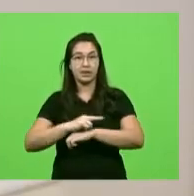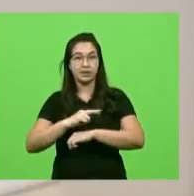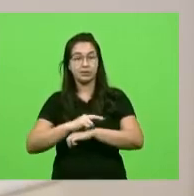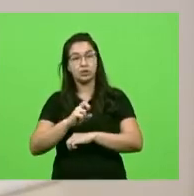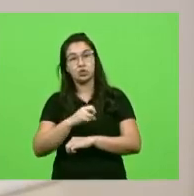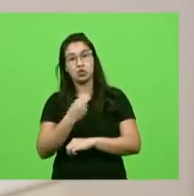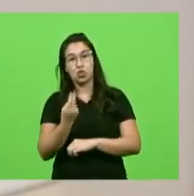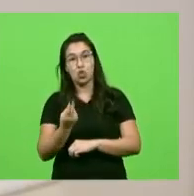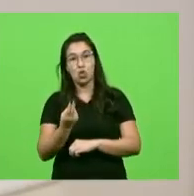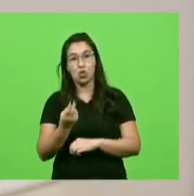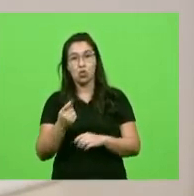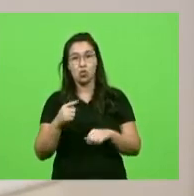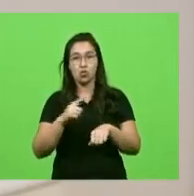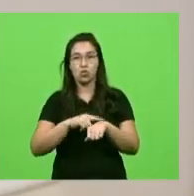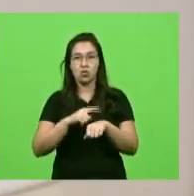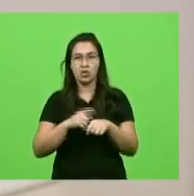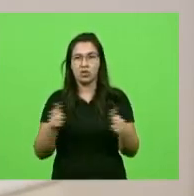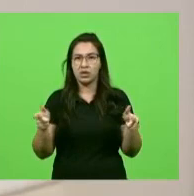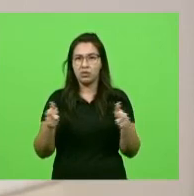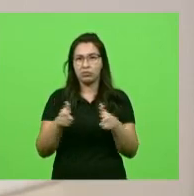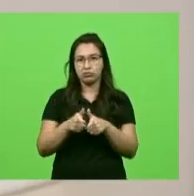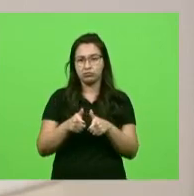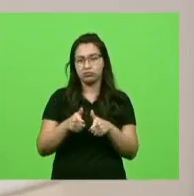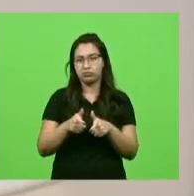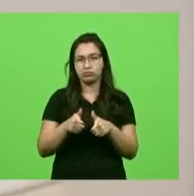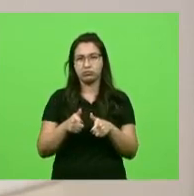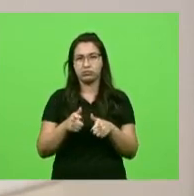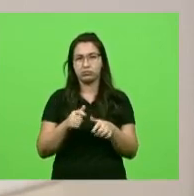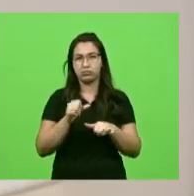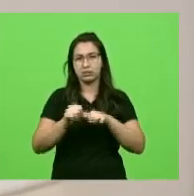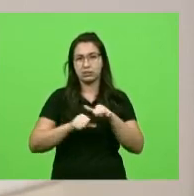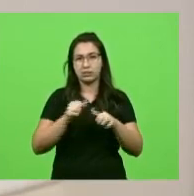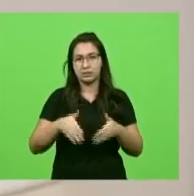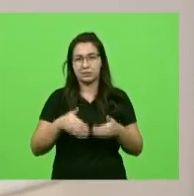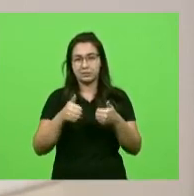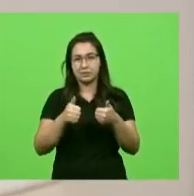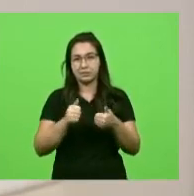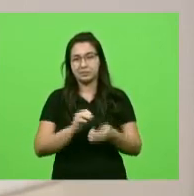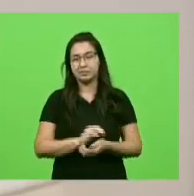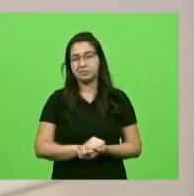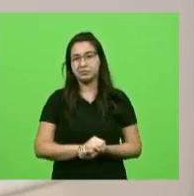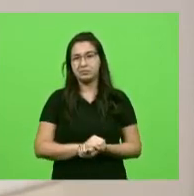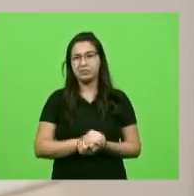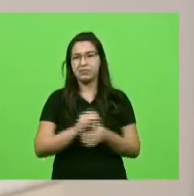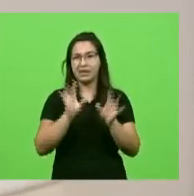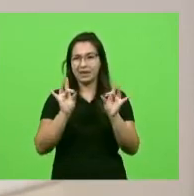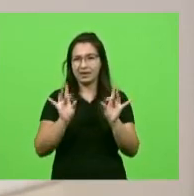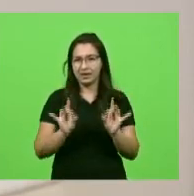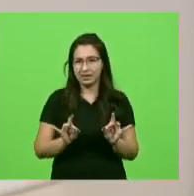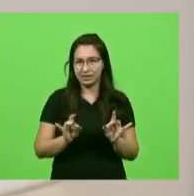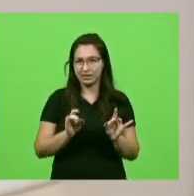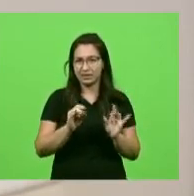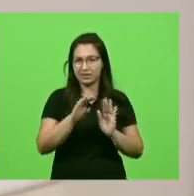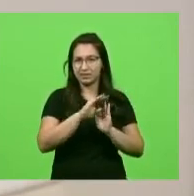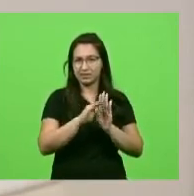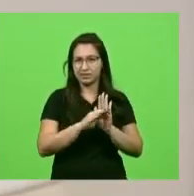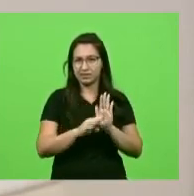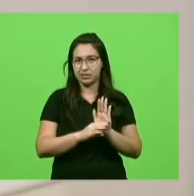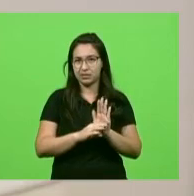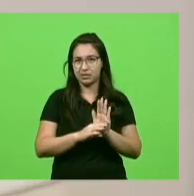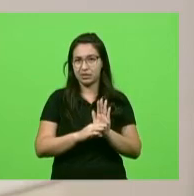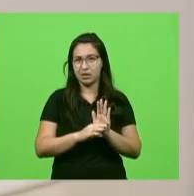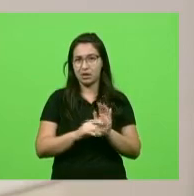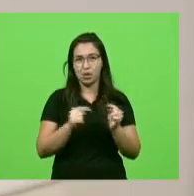como recuperação pós-anestésica. Suas características não permitem que ele seja adequado como respirador de